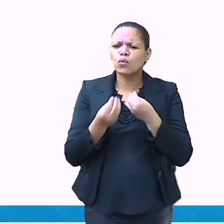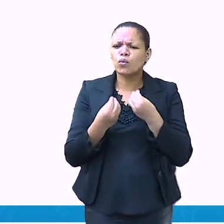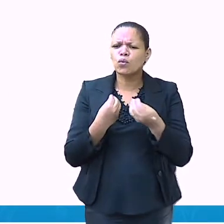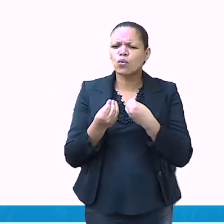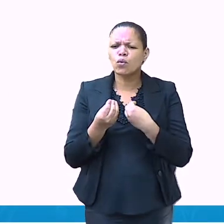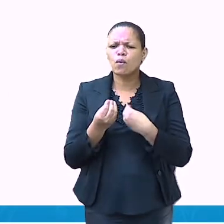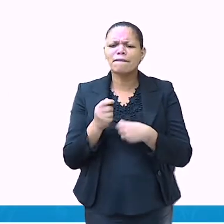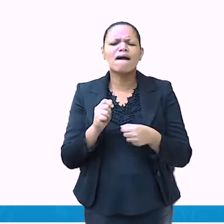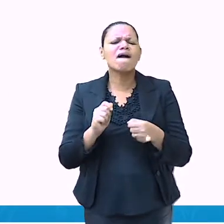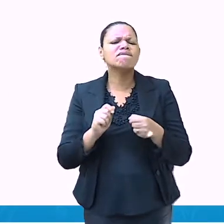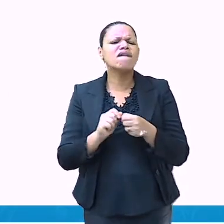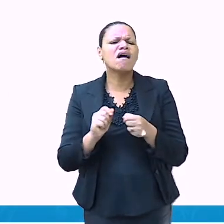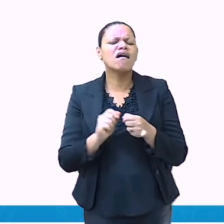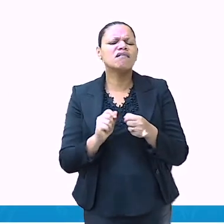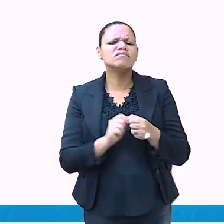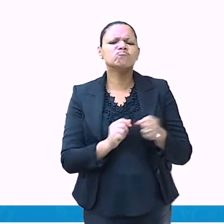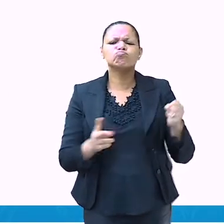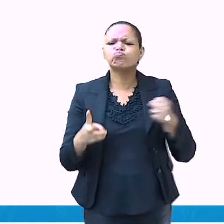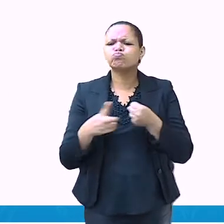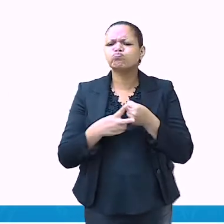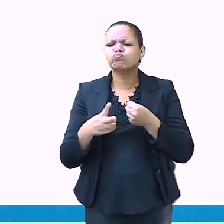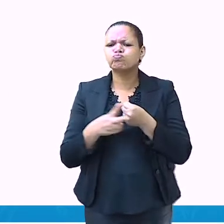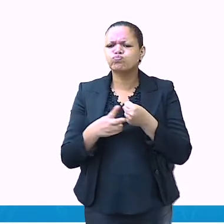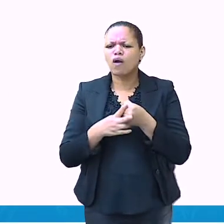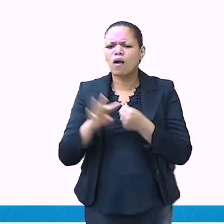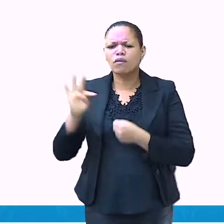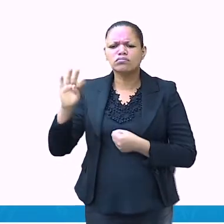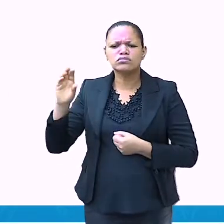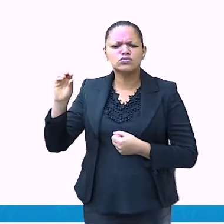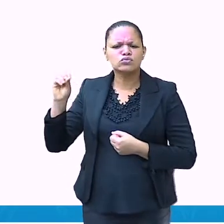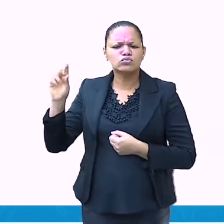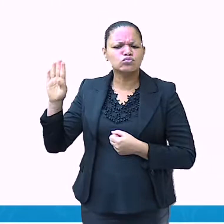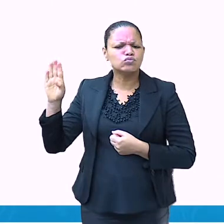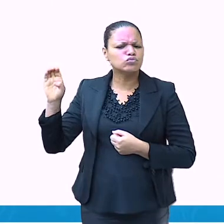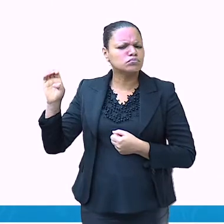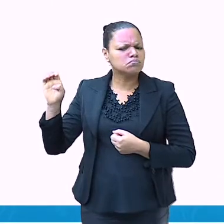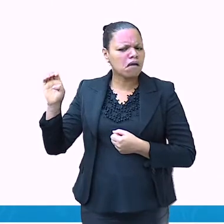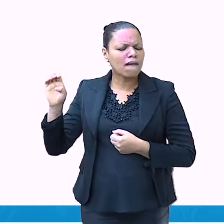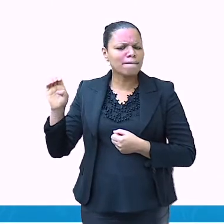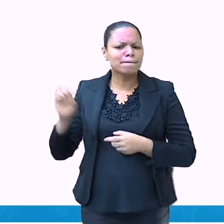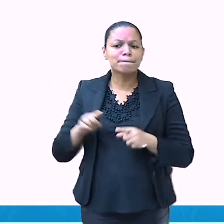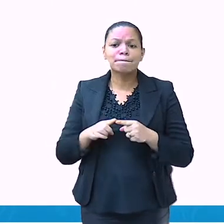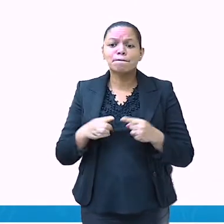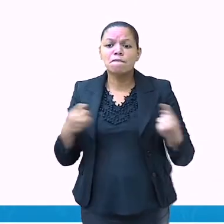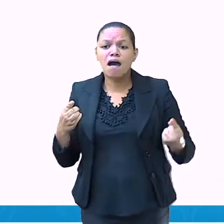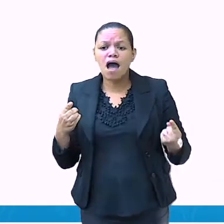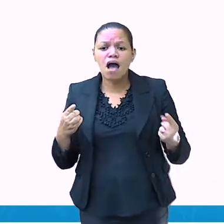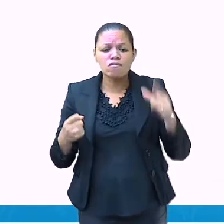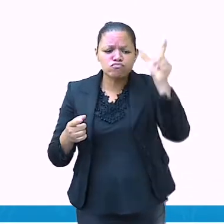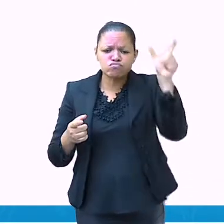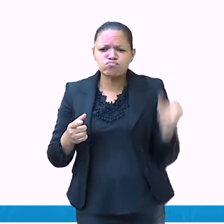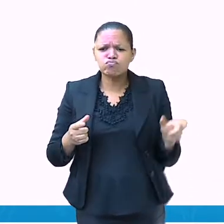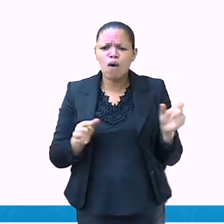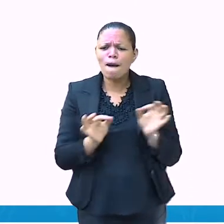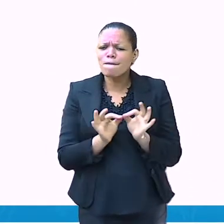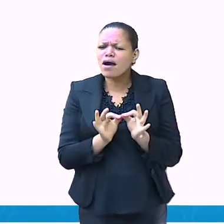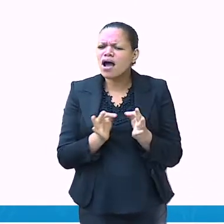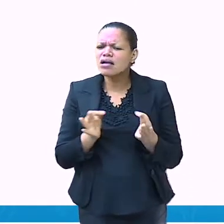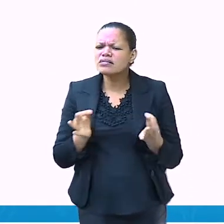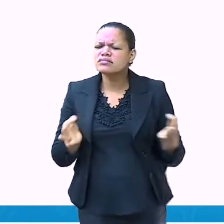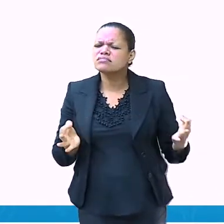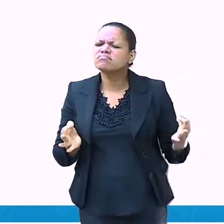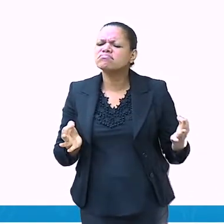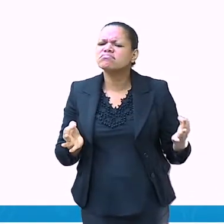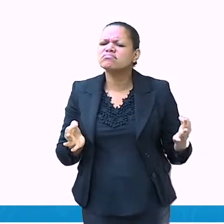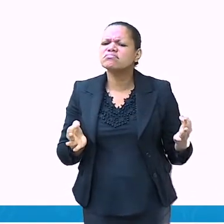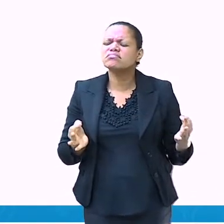seu passado simples, ok? Nós vamos descobrir nas nossas atividades. Por quê, teacher, que eu tenho que